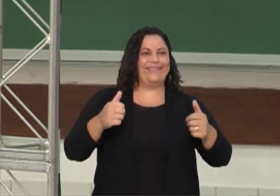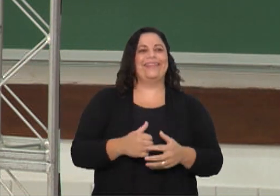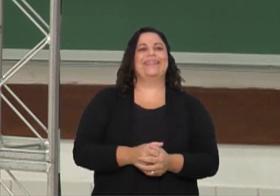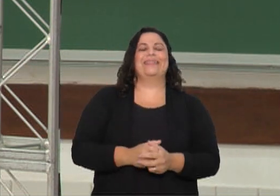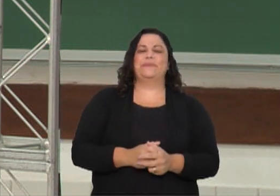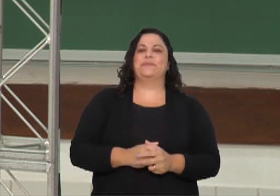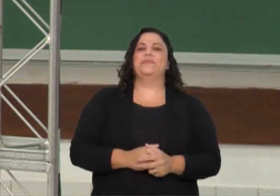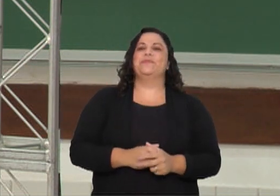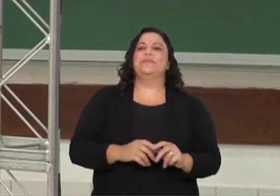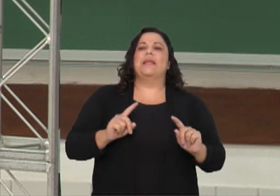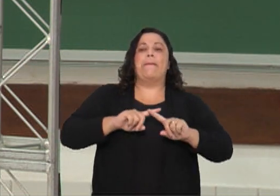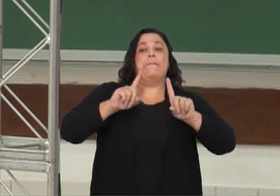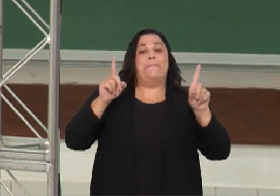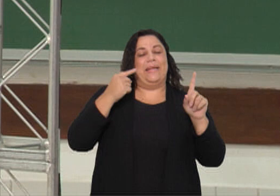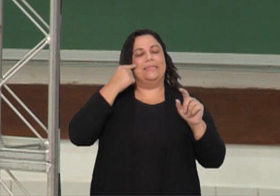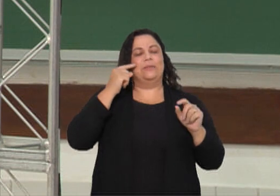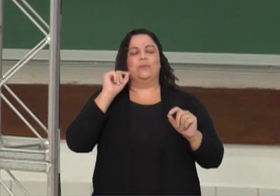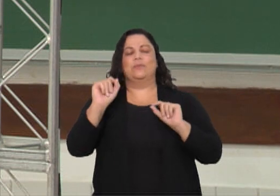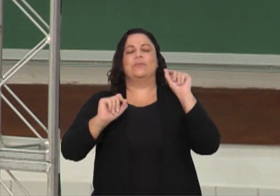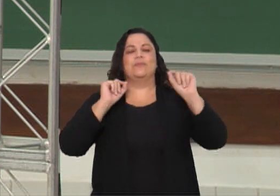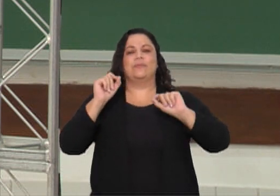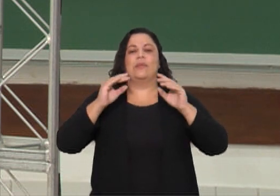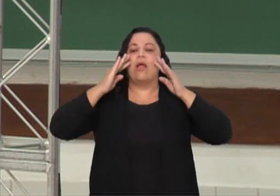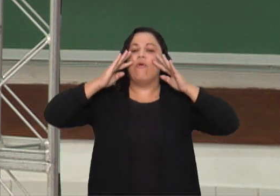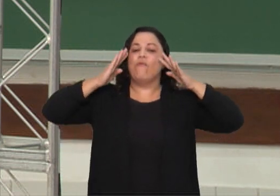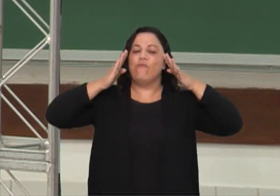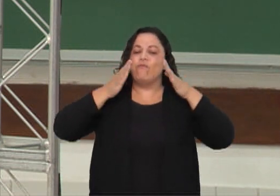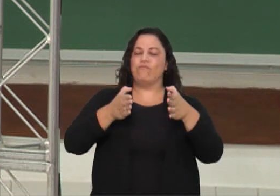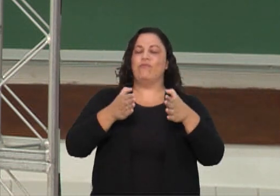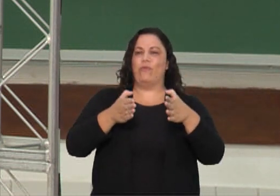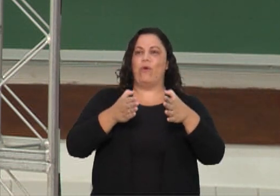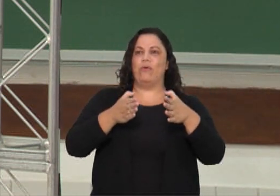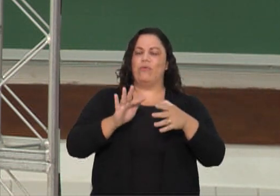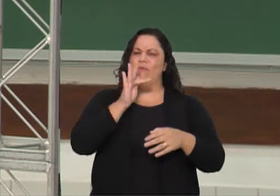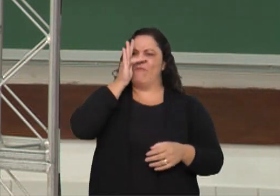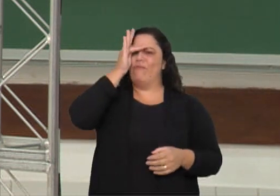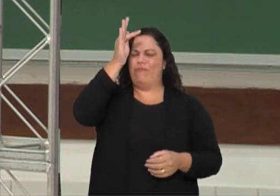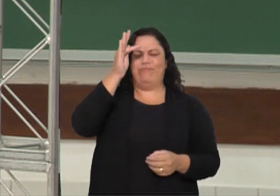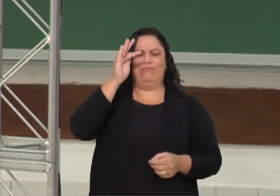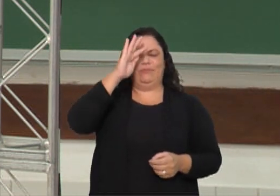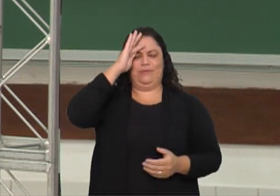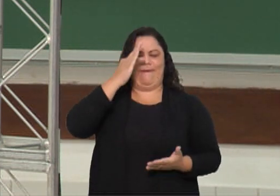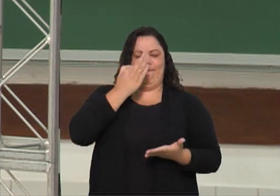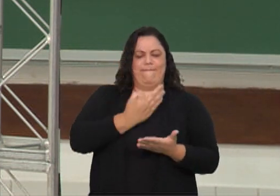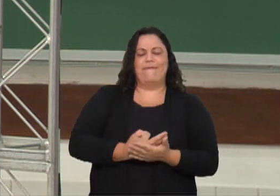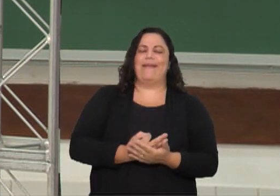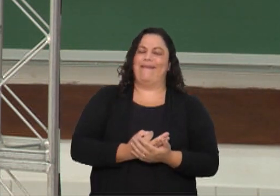mesmo, eu tô indignado. Foco, força, fé no coração. Até a próxima, galera. Valeu!